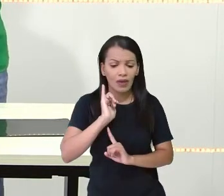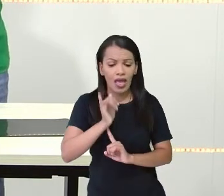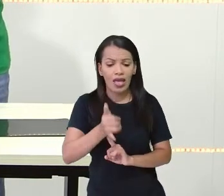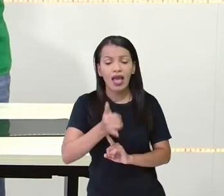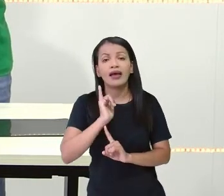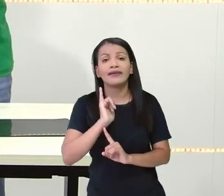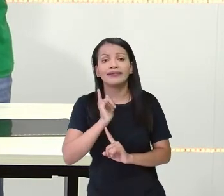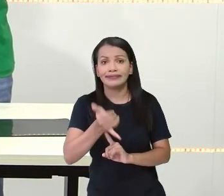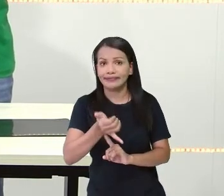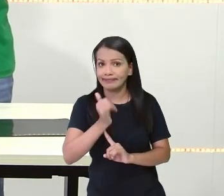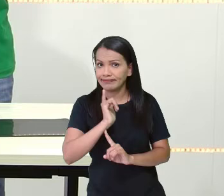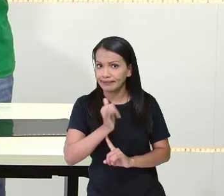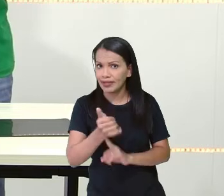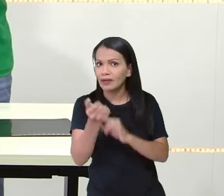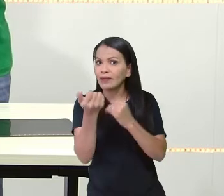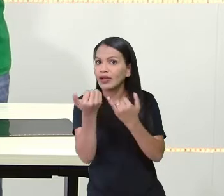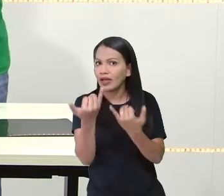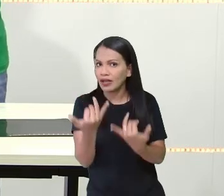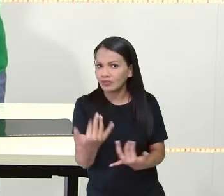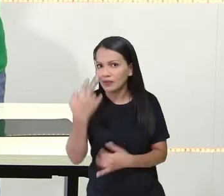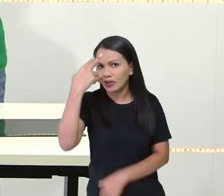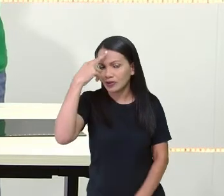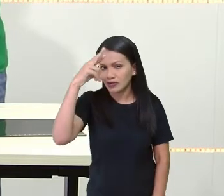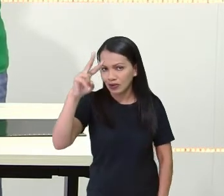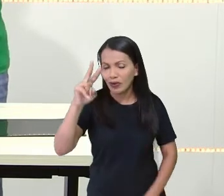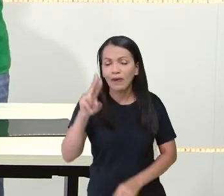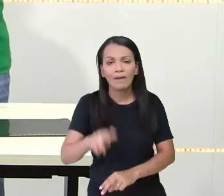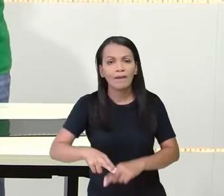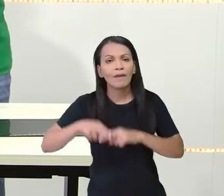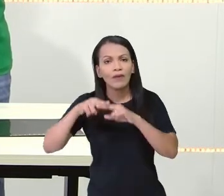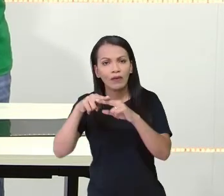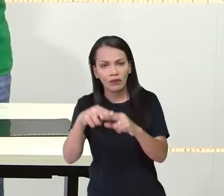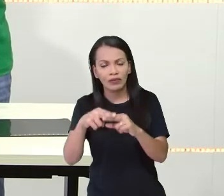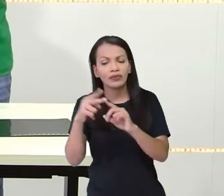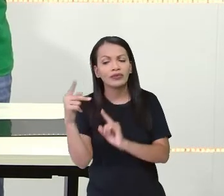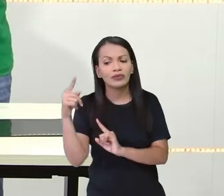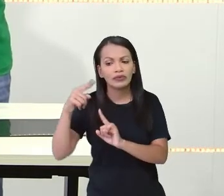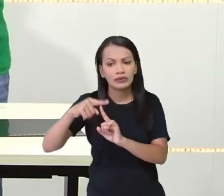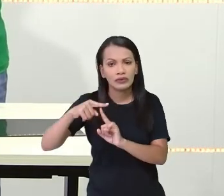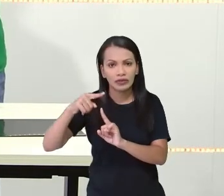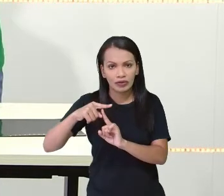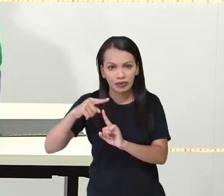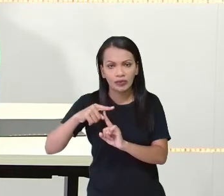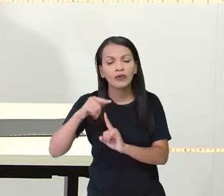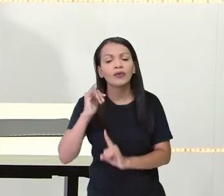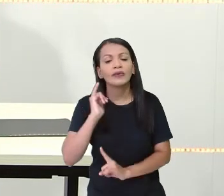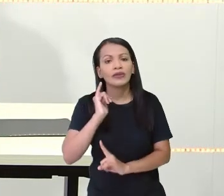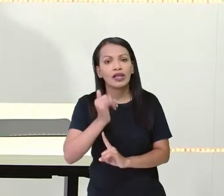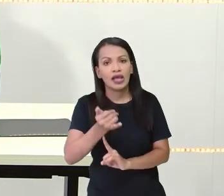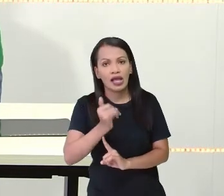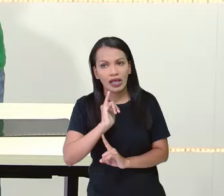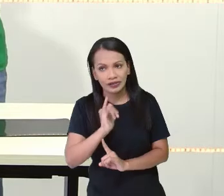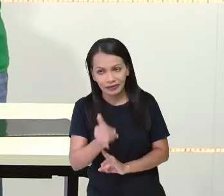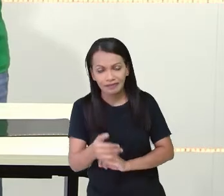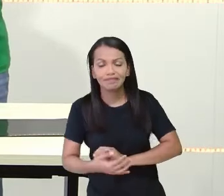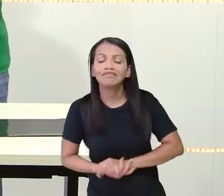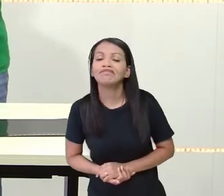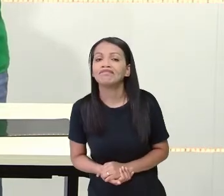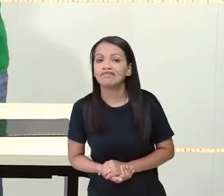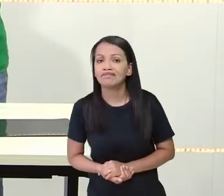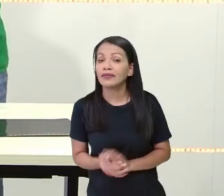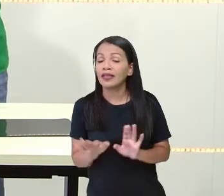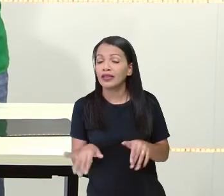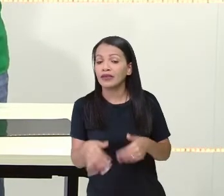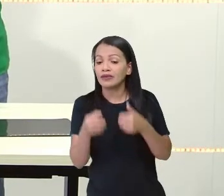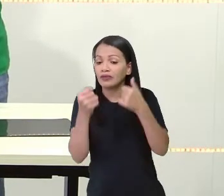que narra a história, tá? Por isso que a gente diz que é do tipo narrativo. E, como eu